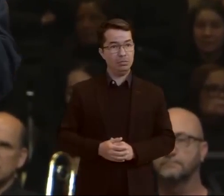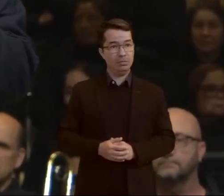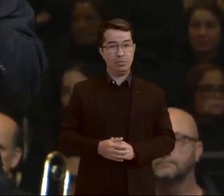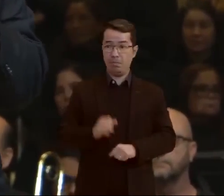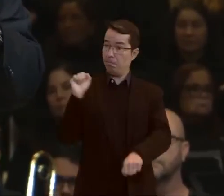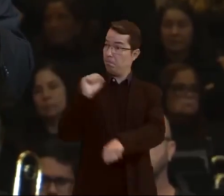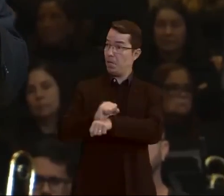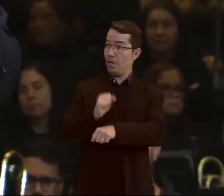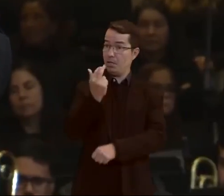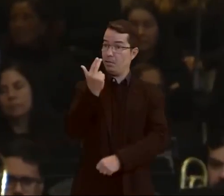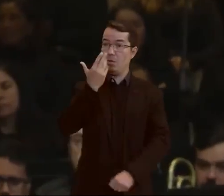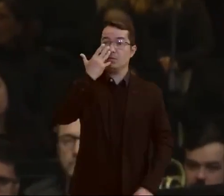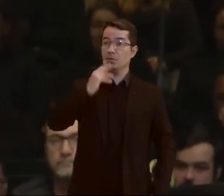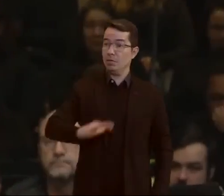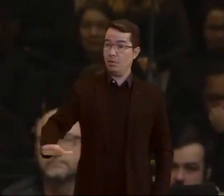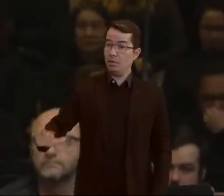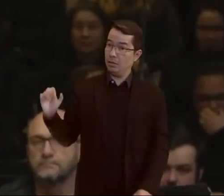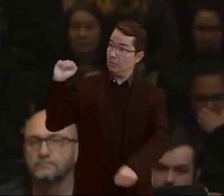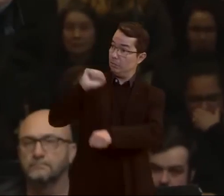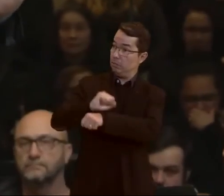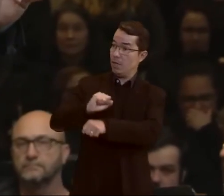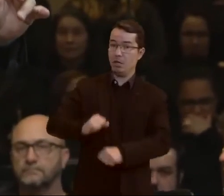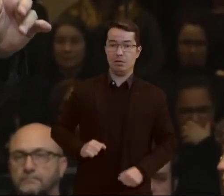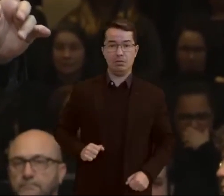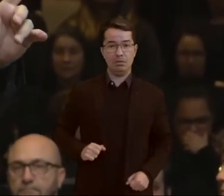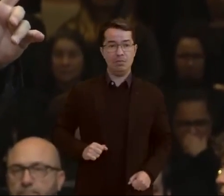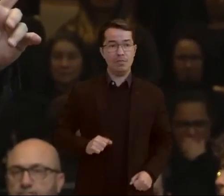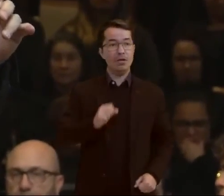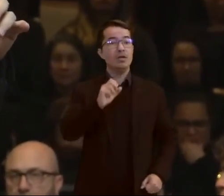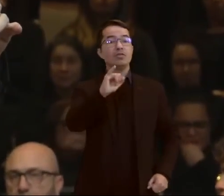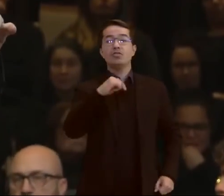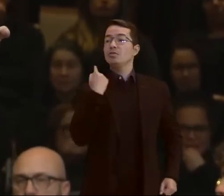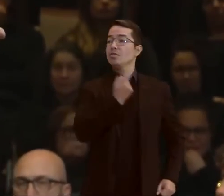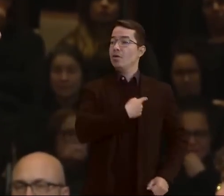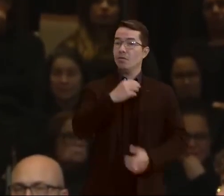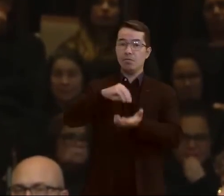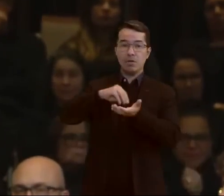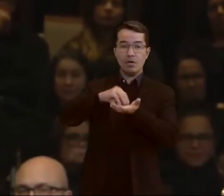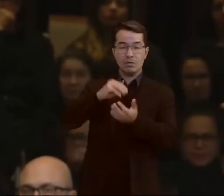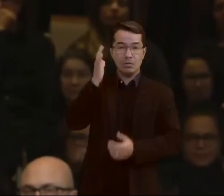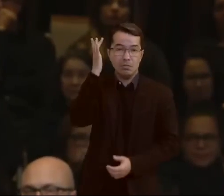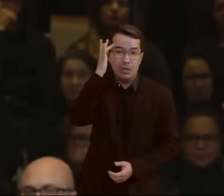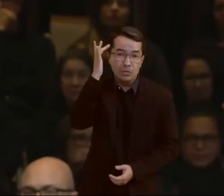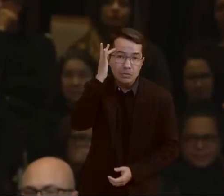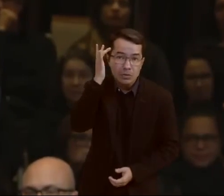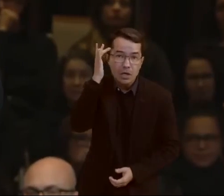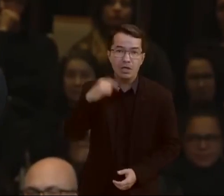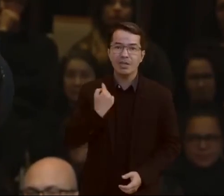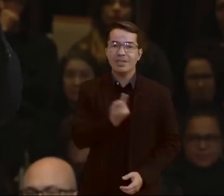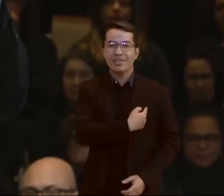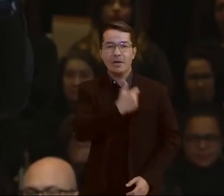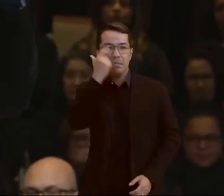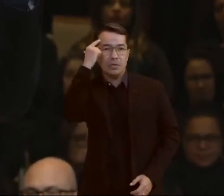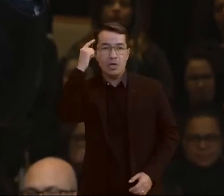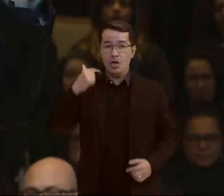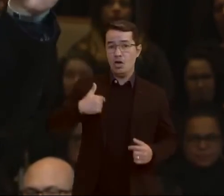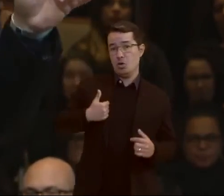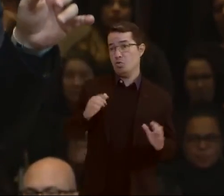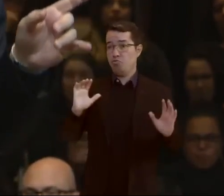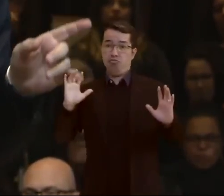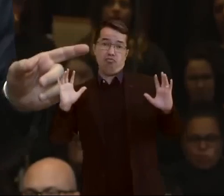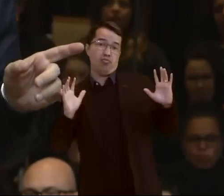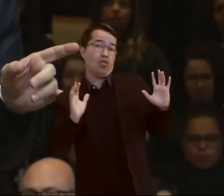gente acha que a gente pode lidar com qualquer situação, ou porque a gente não enxerga